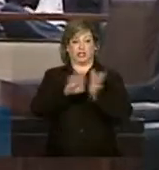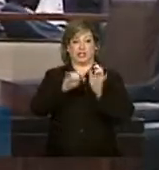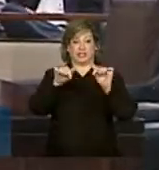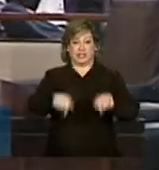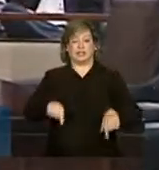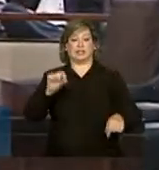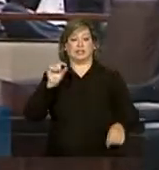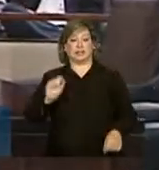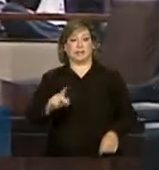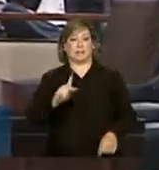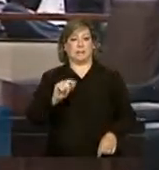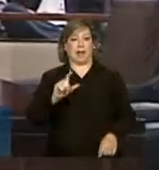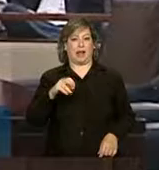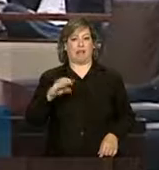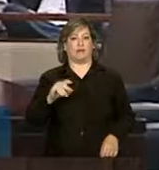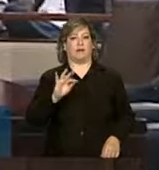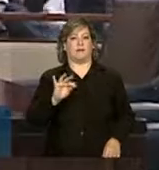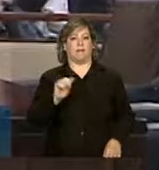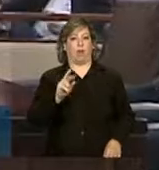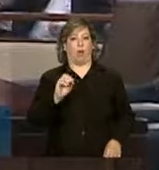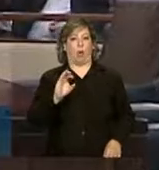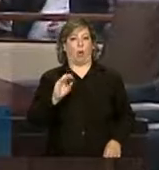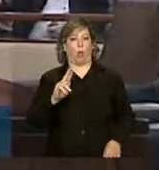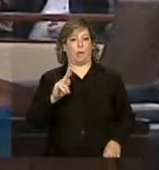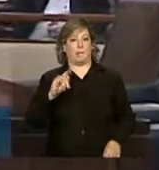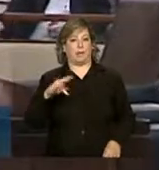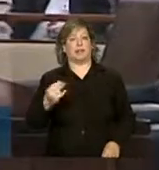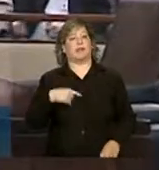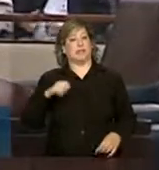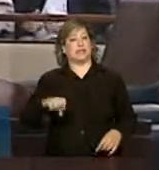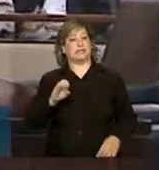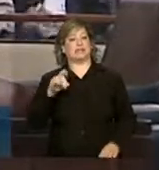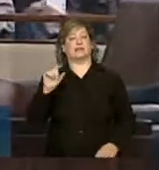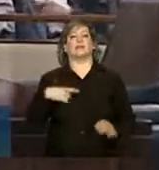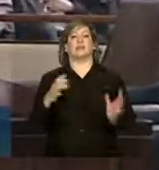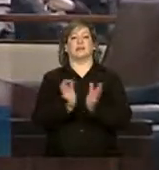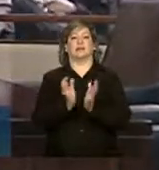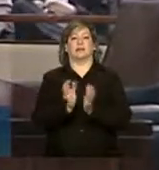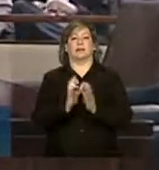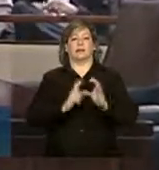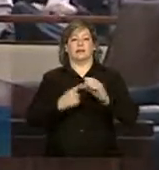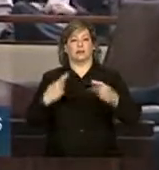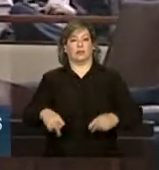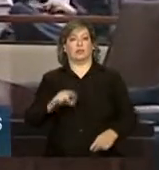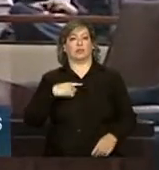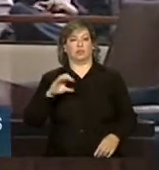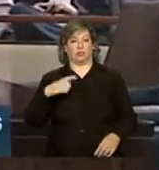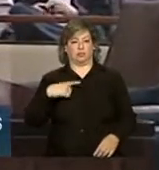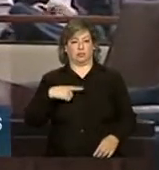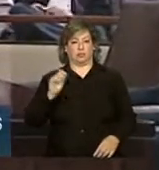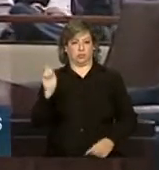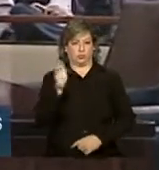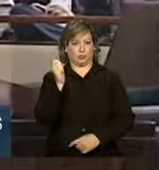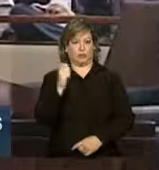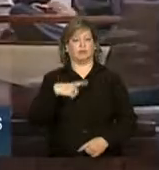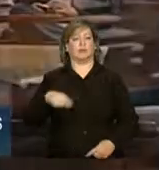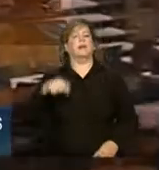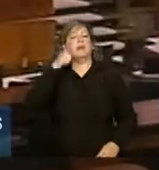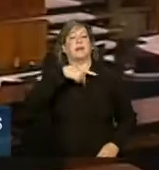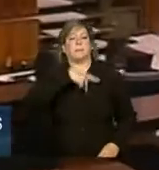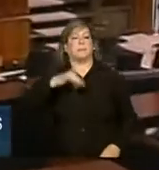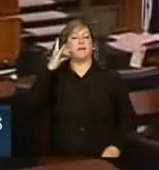no Palácio Farroupilha, que é a sede da Assembleia Legislativa do Rio Grande do Sul. A presidenta vai anunciar investimentos do